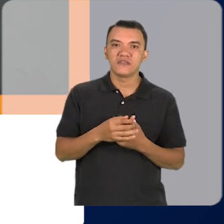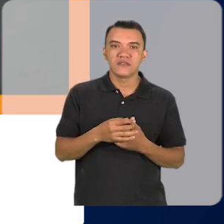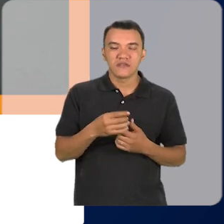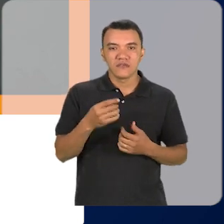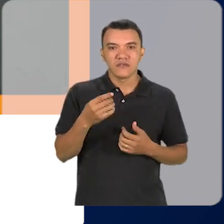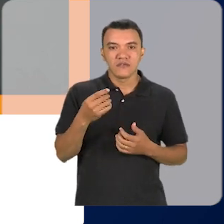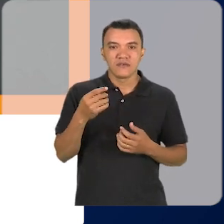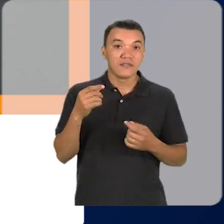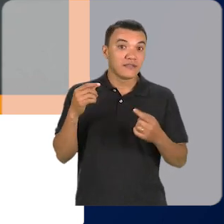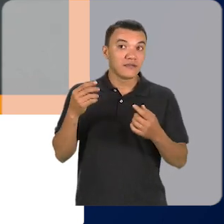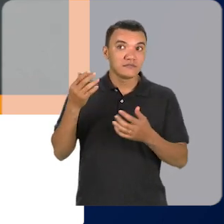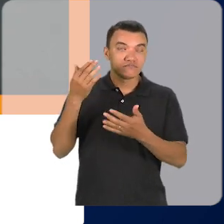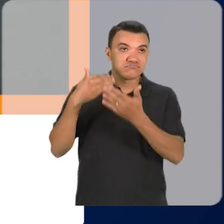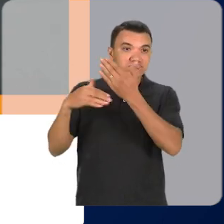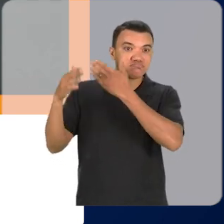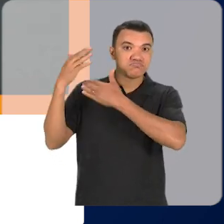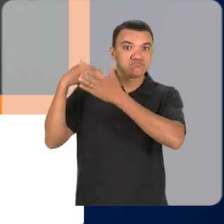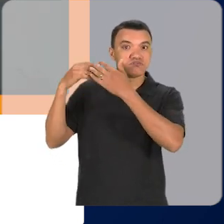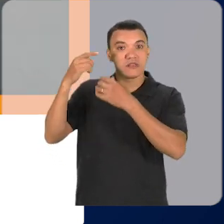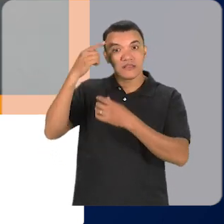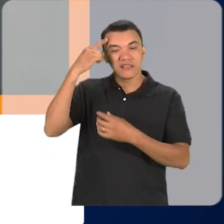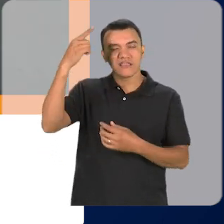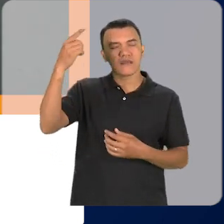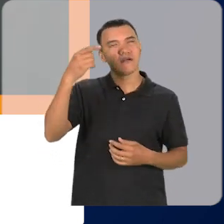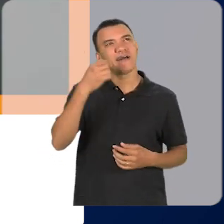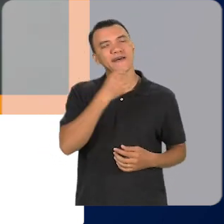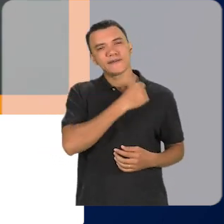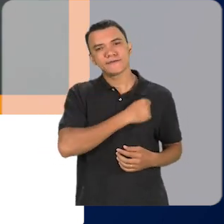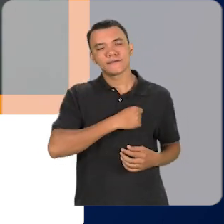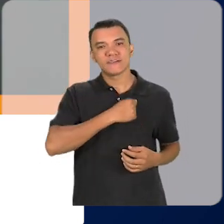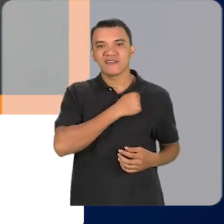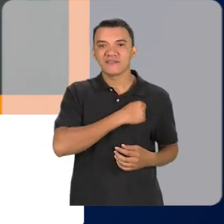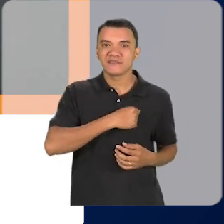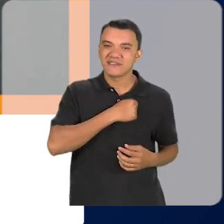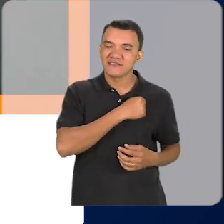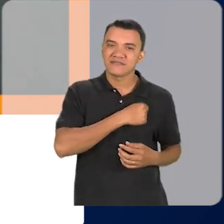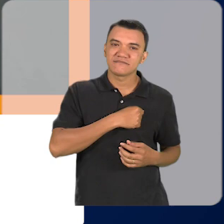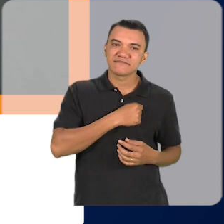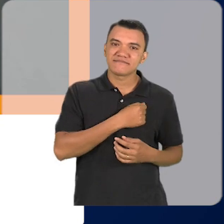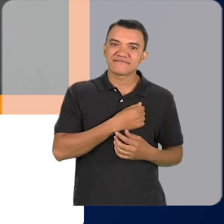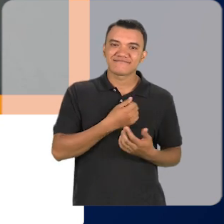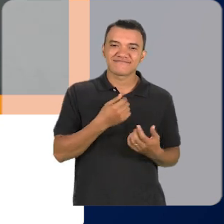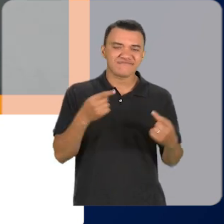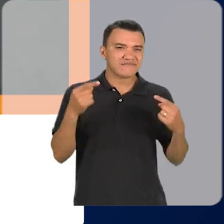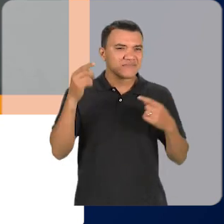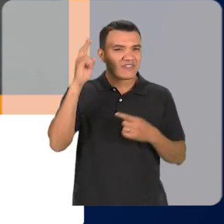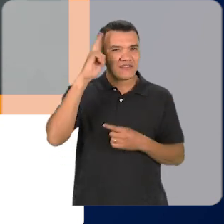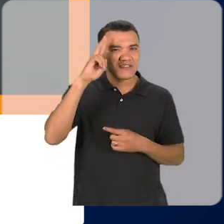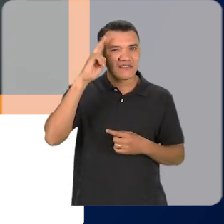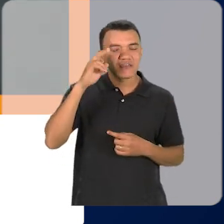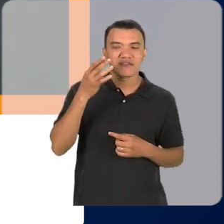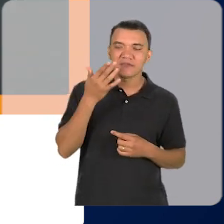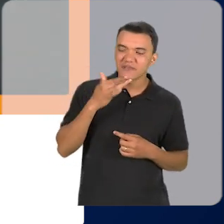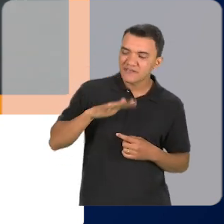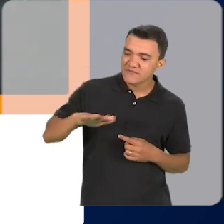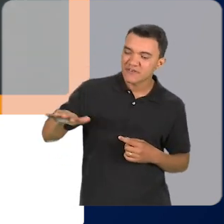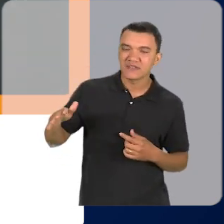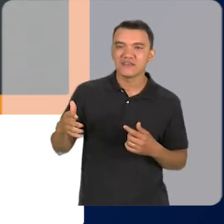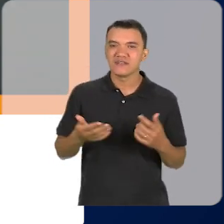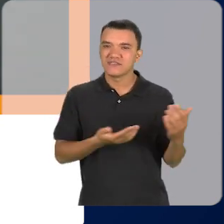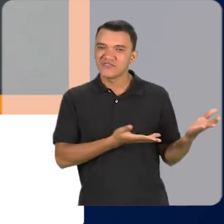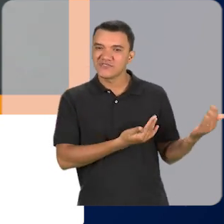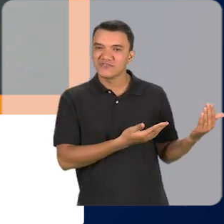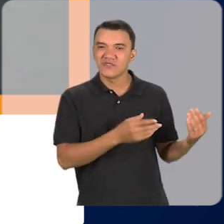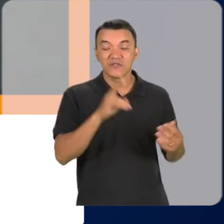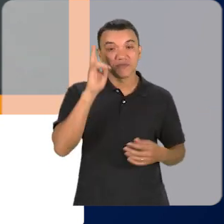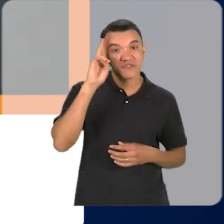remete, né? Às vezes é um pouco saudosista, né? Porque remete à infância, adolescência de algumas